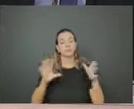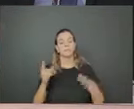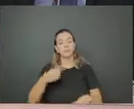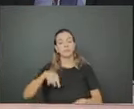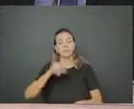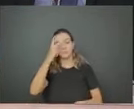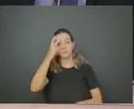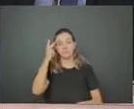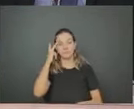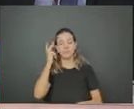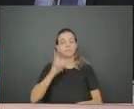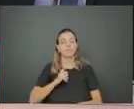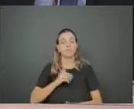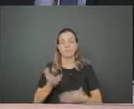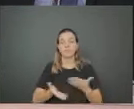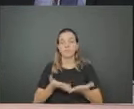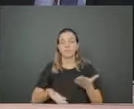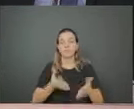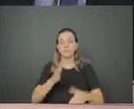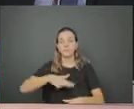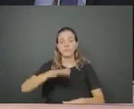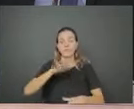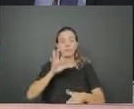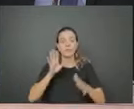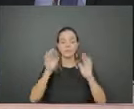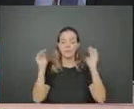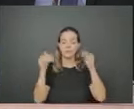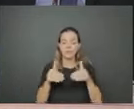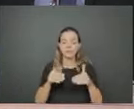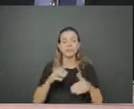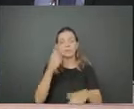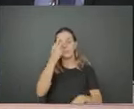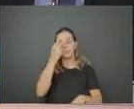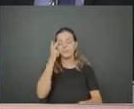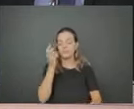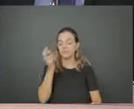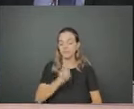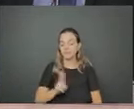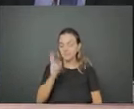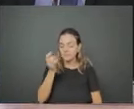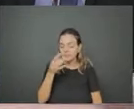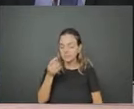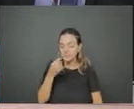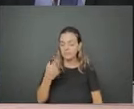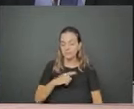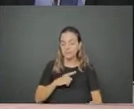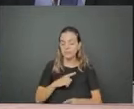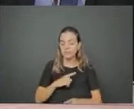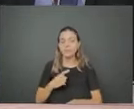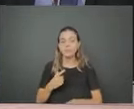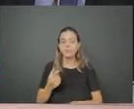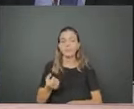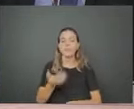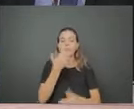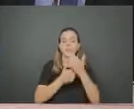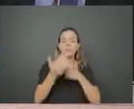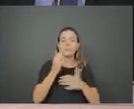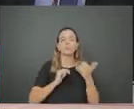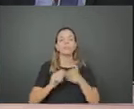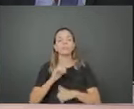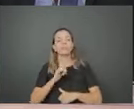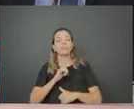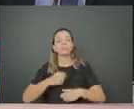central para permanecer usando drogas, né, porque ele tem ali próximo alimento, né? Tem um cobertor, tem um local para dormir.